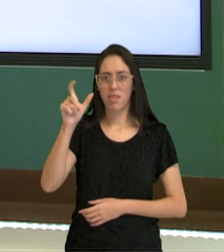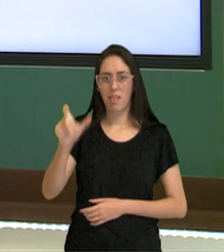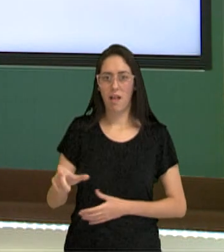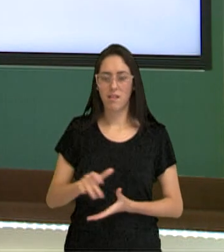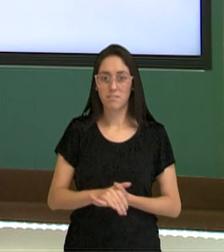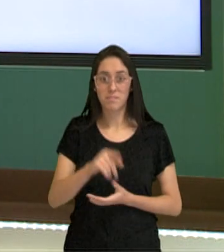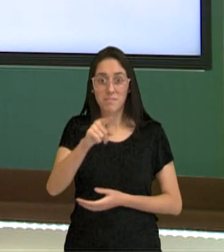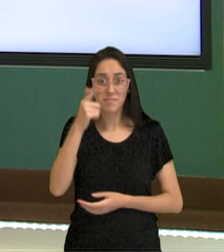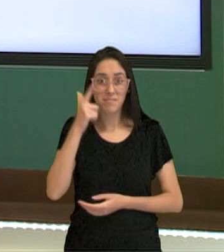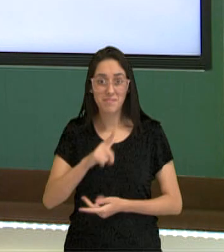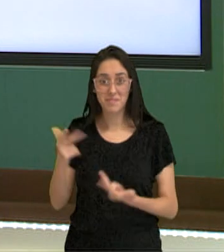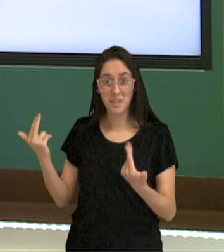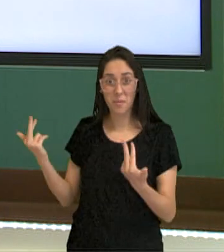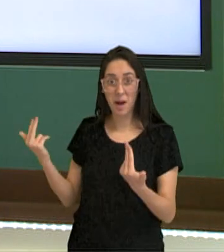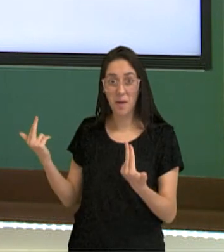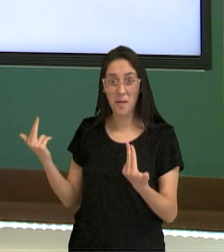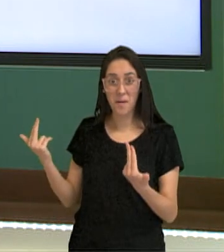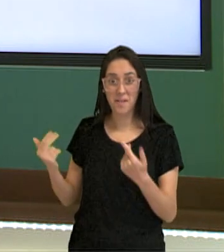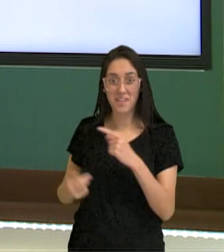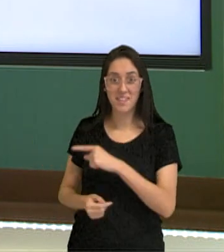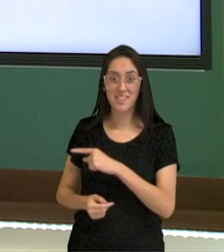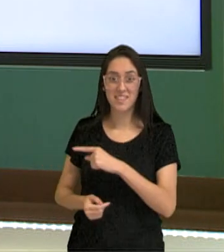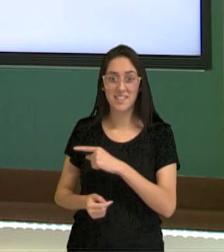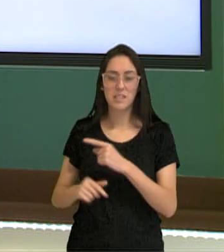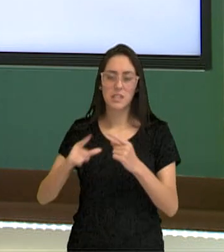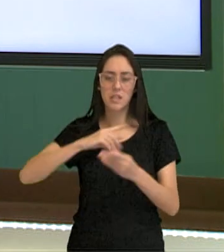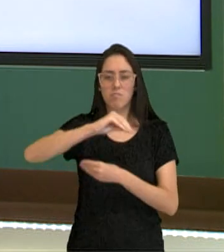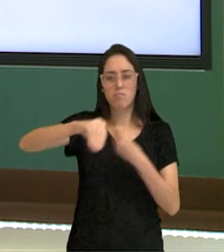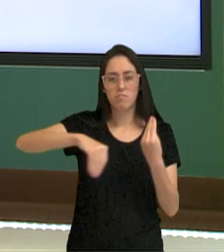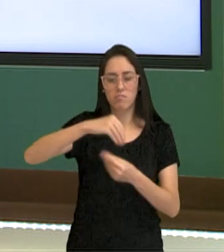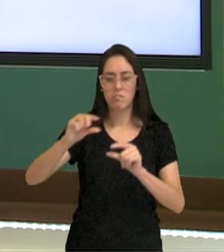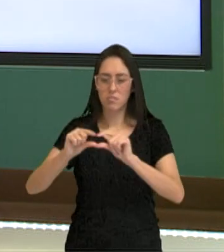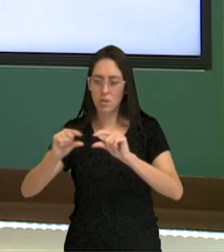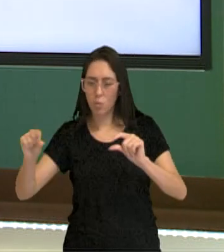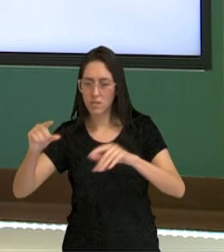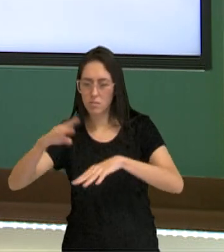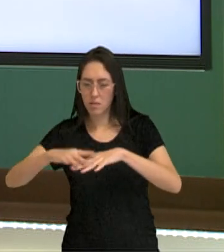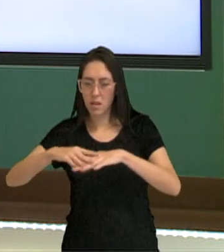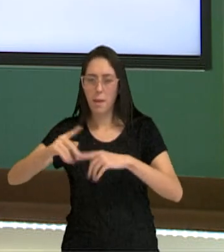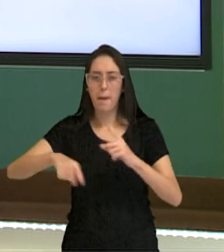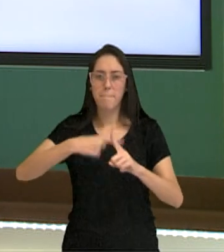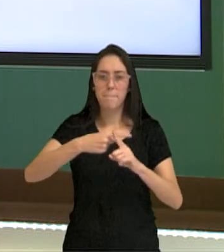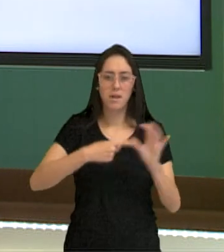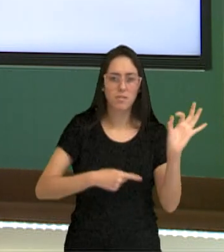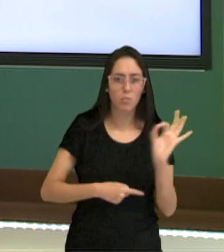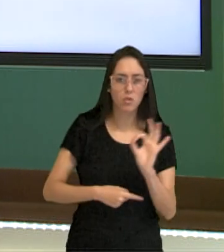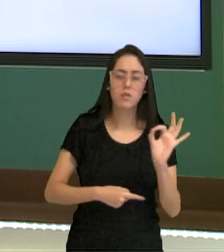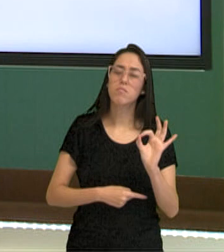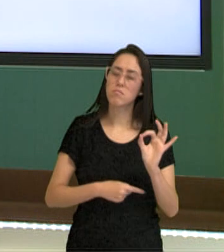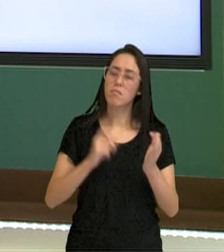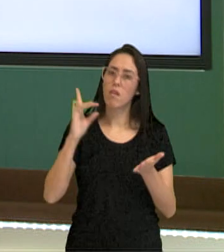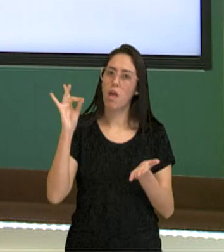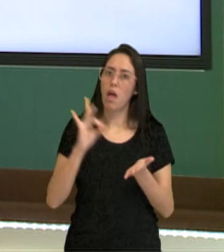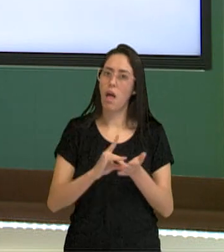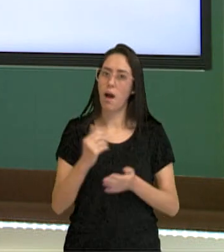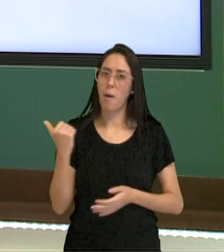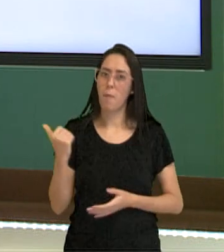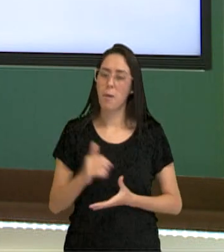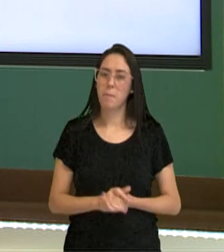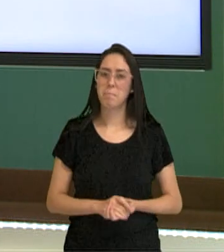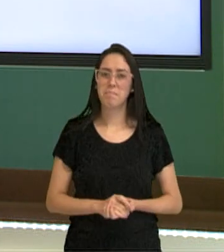Deu isso? A gente misturou, né? Um pouquinho de equação, um pouquinho de porcentagem, mas é um problema real. Deu